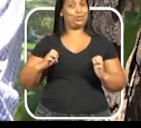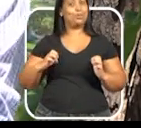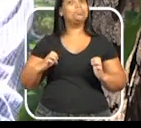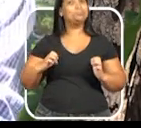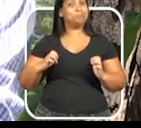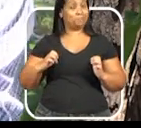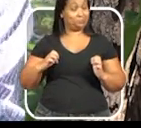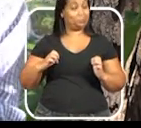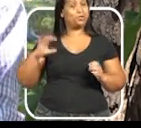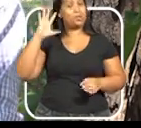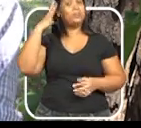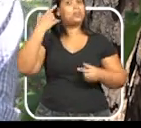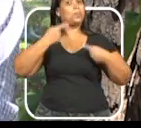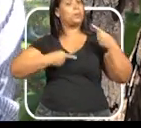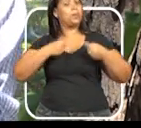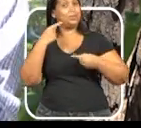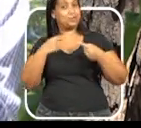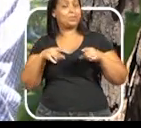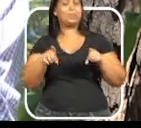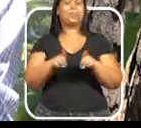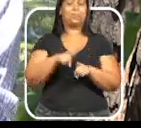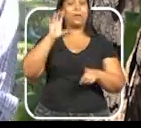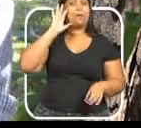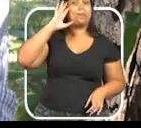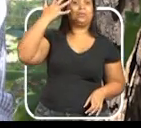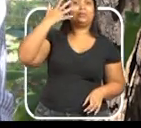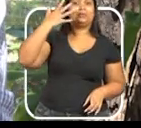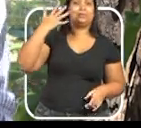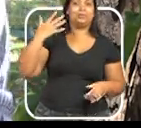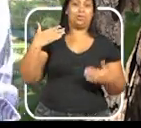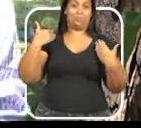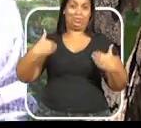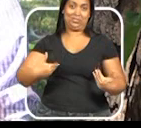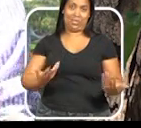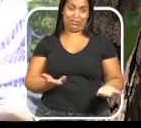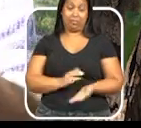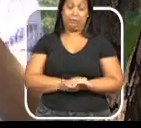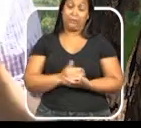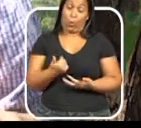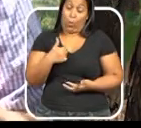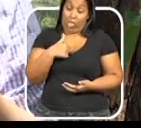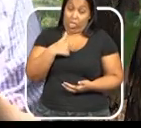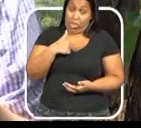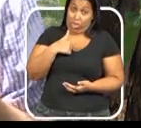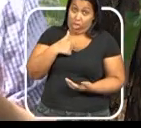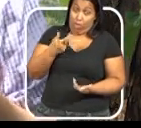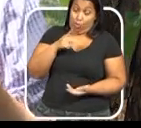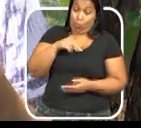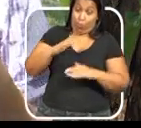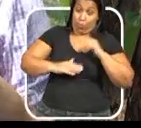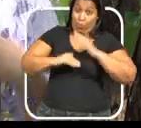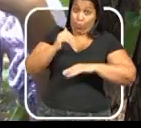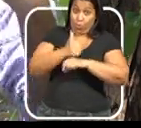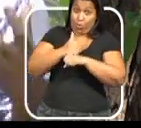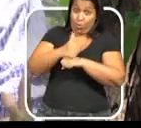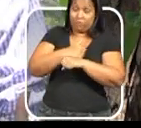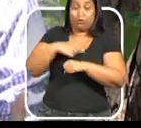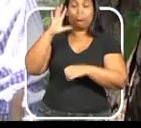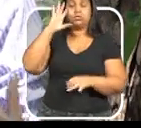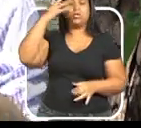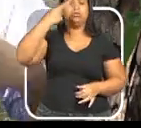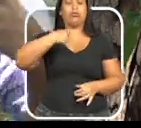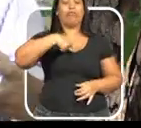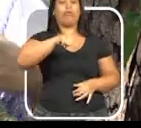é uma decisão política e é uma decisão estética. Então, quando eu, enquanto profissional, me